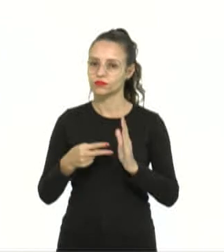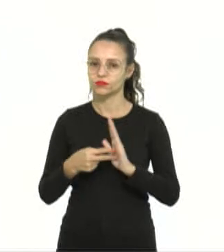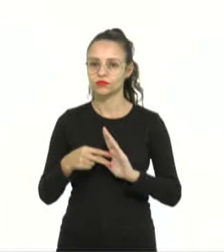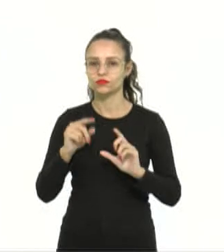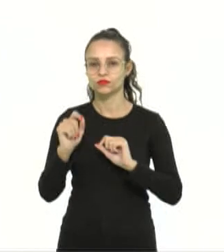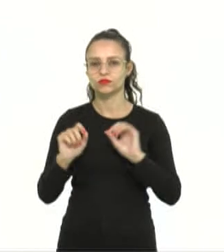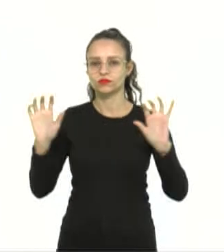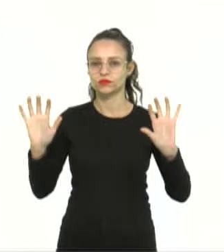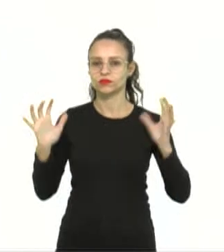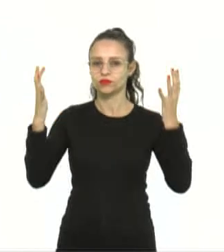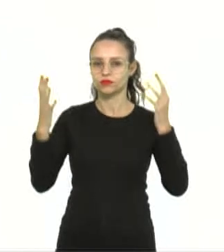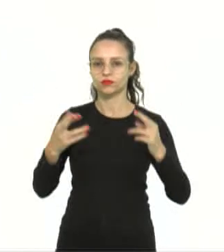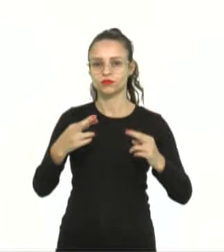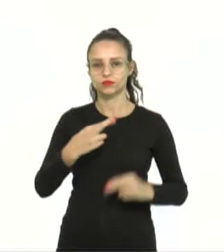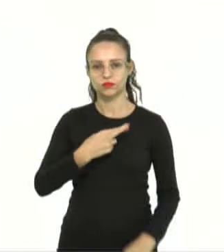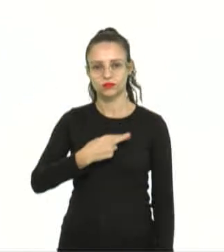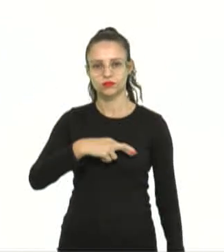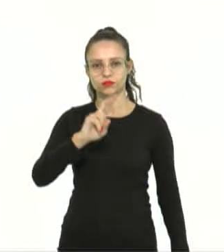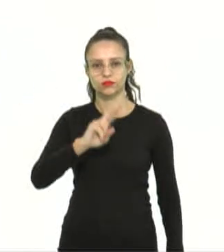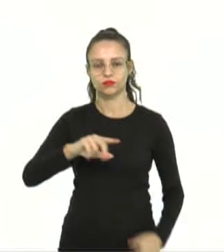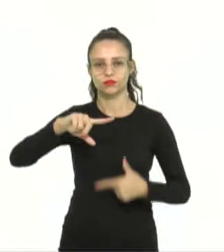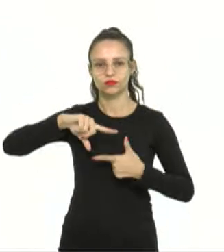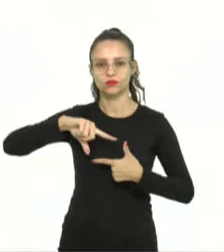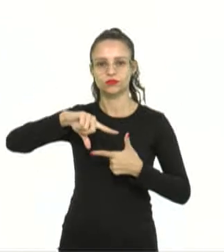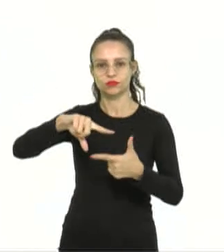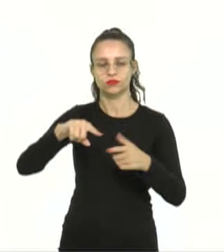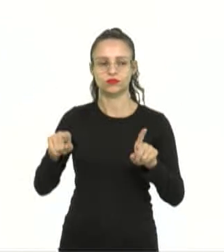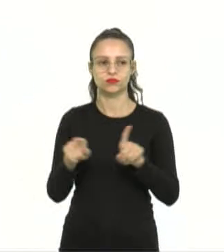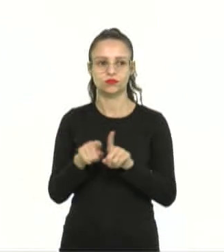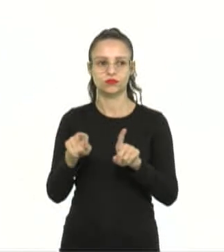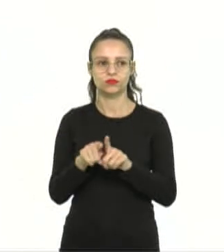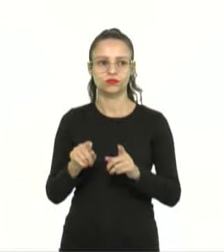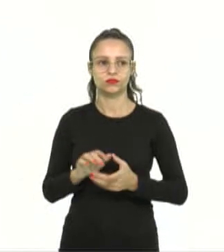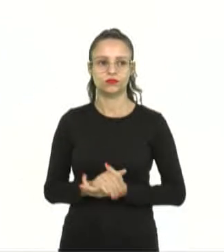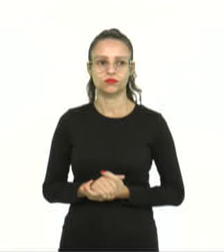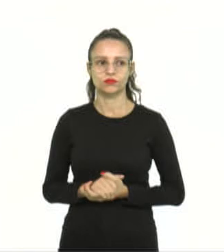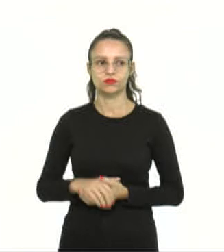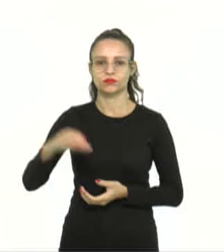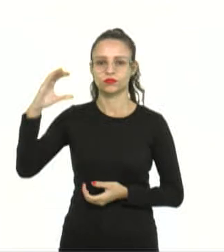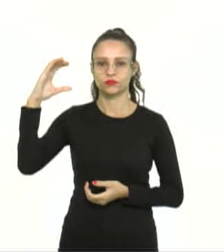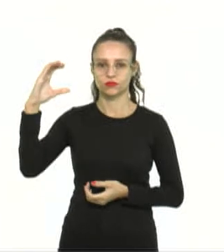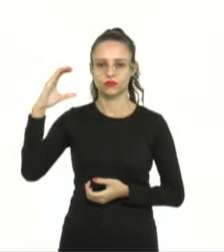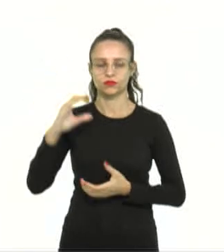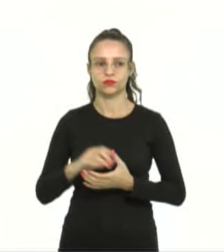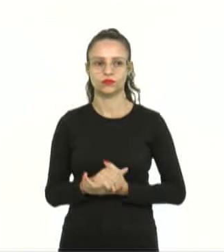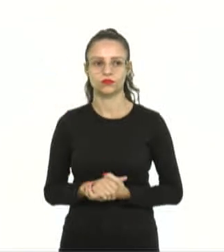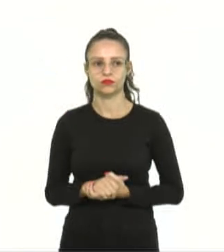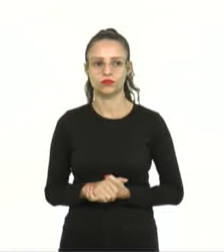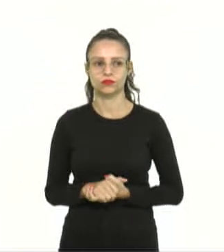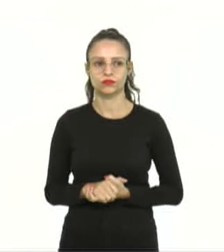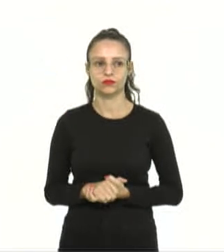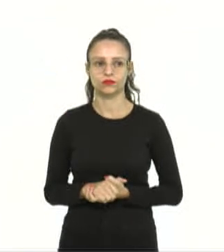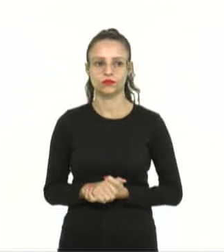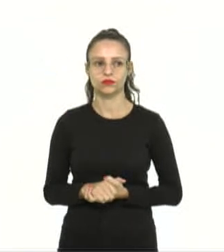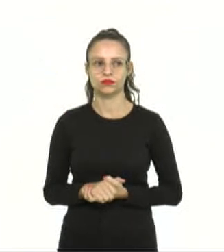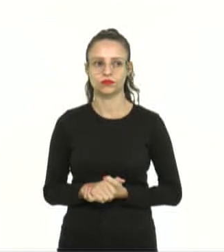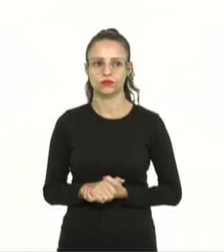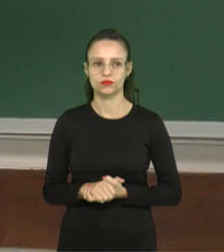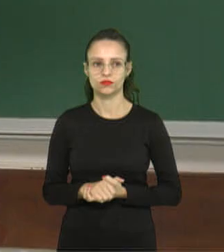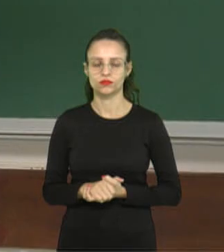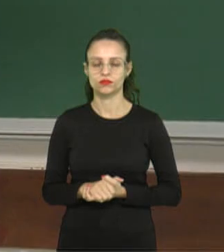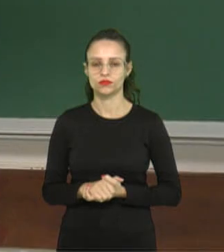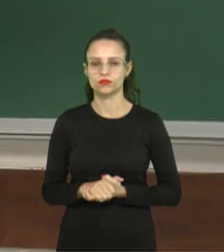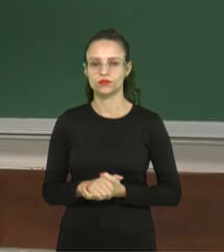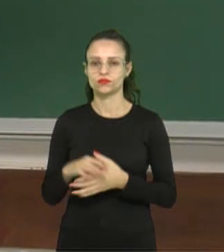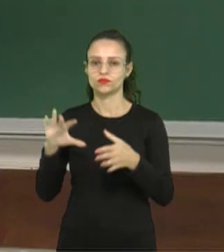celebração também religiosa, bem tradicional, que se faz C, enlace matrimonial, se